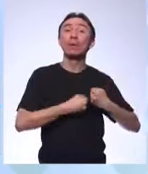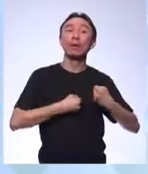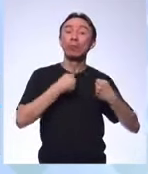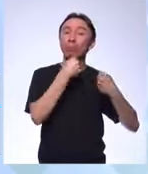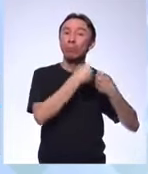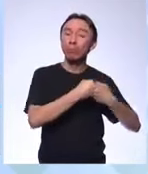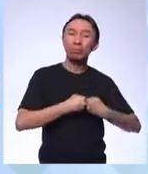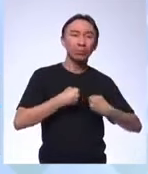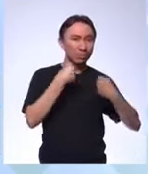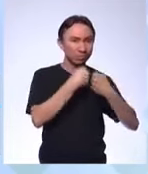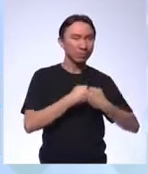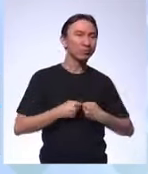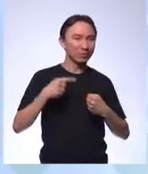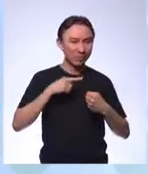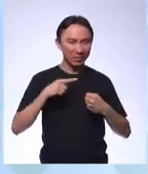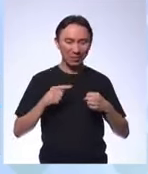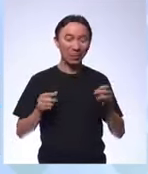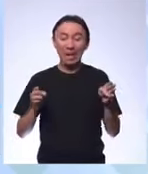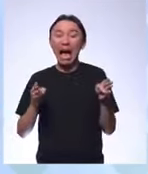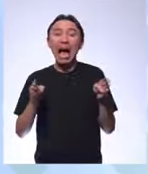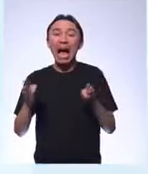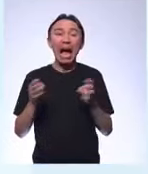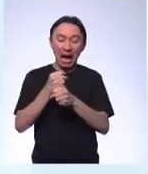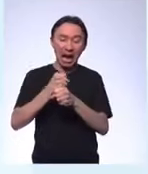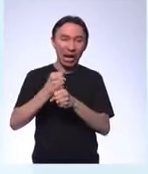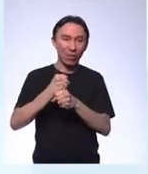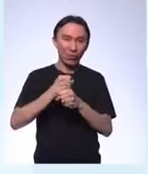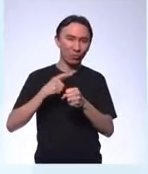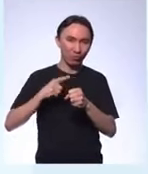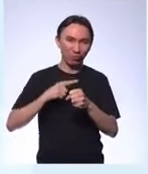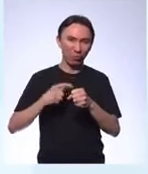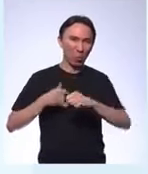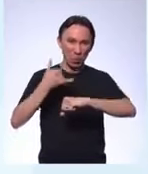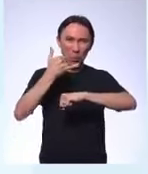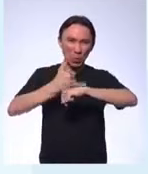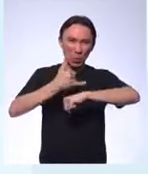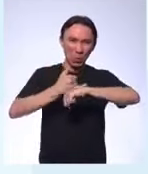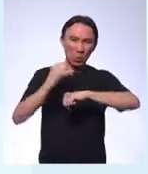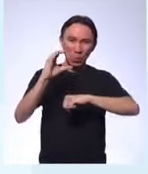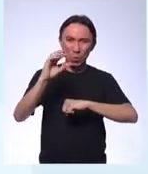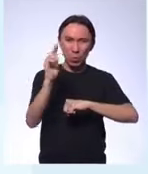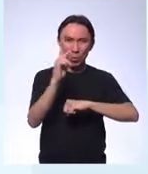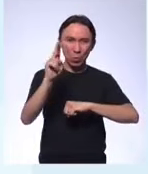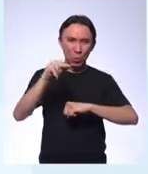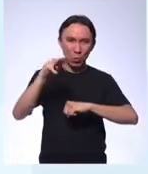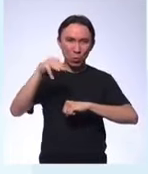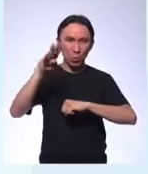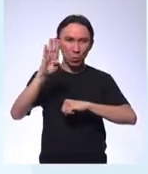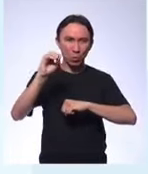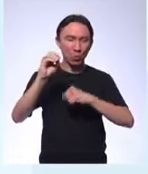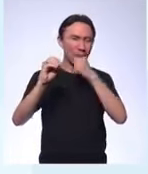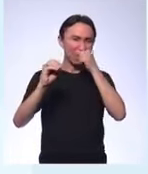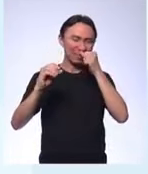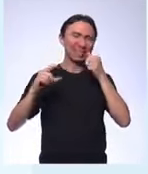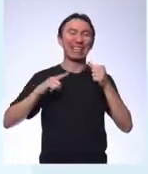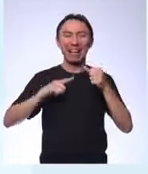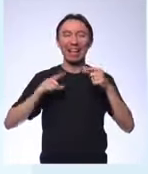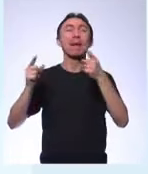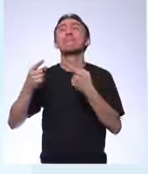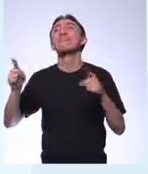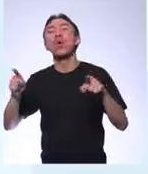chamados anos de chumbo. Né? Nós temos a resistência pacífica, como eu falei para vocês, que é a questão da música, do cinema,